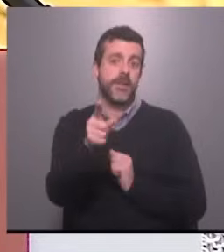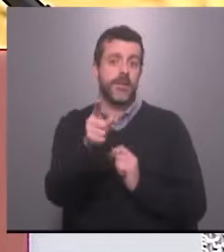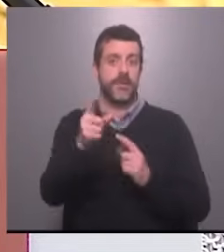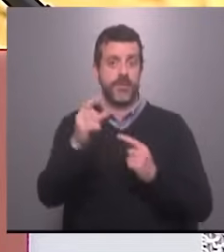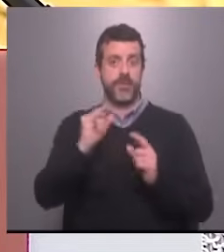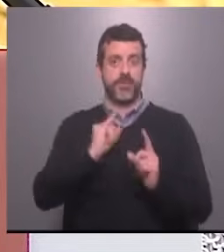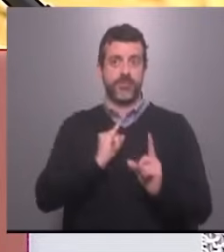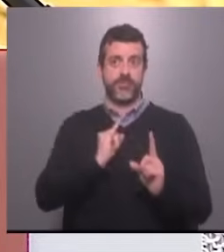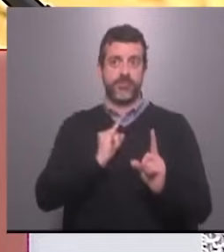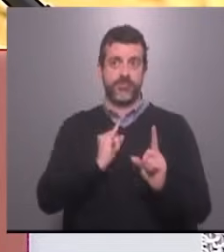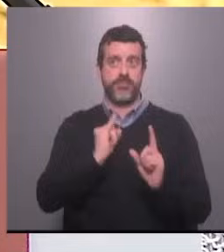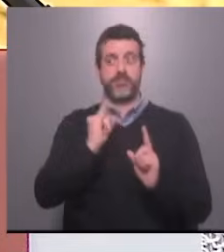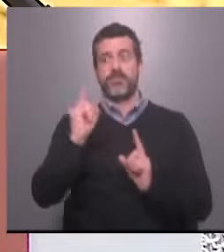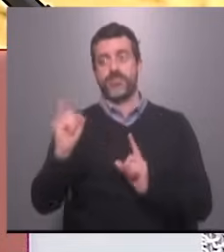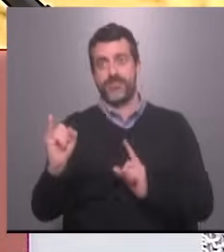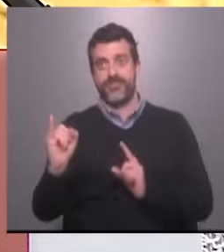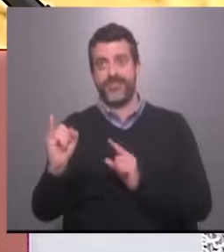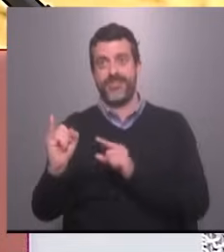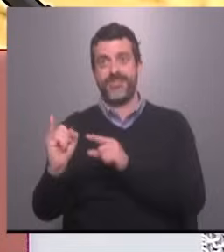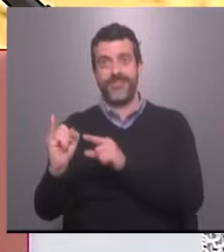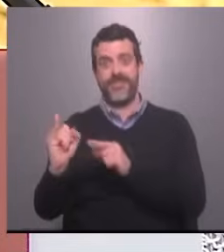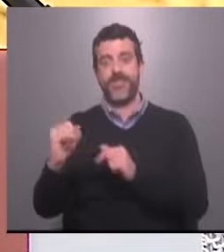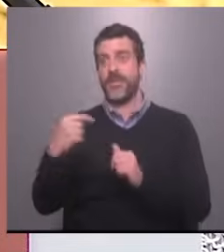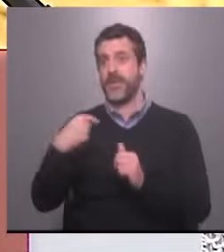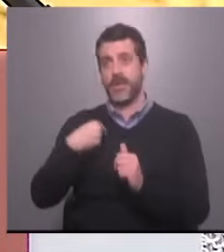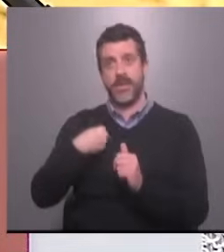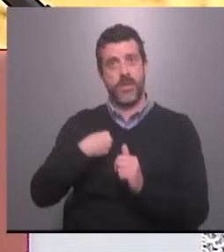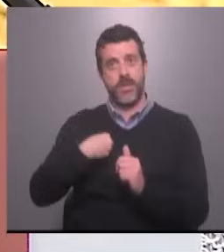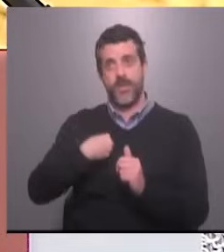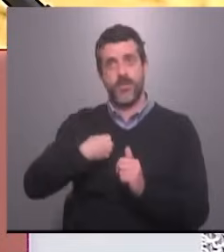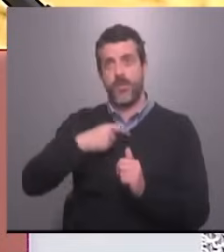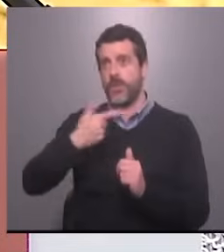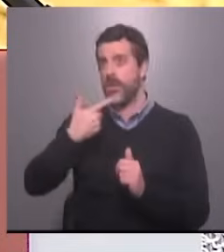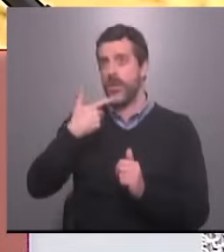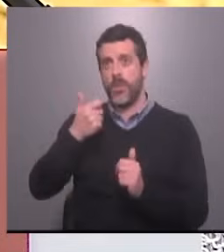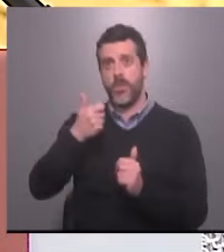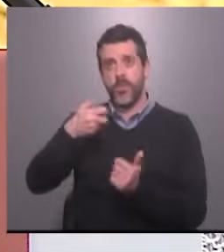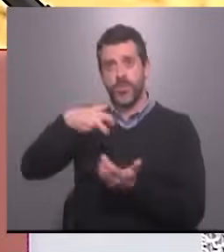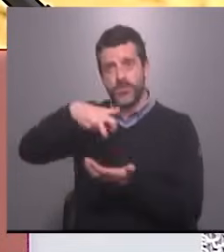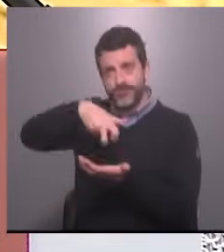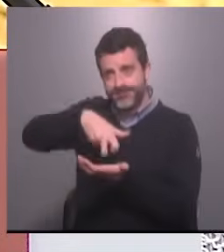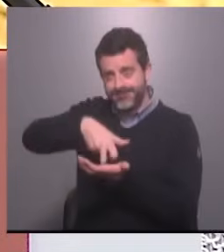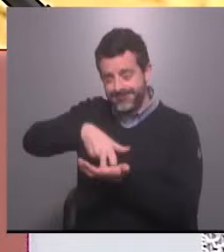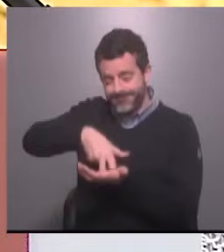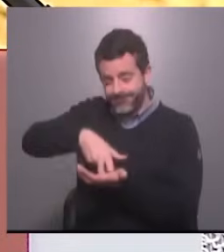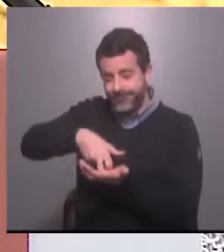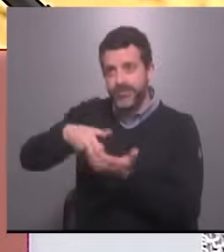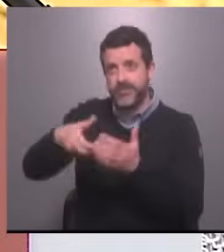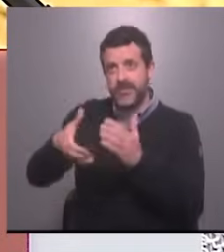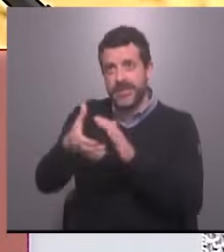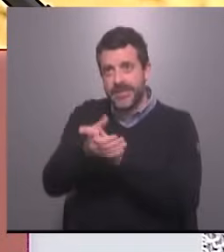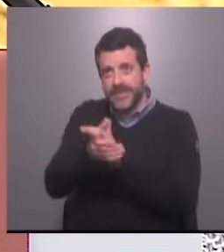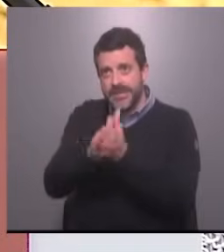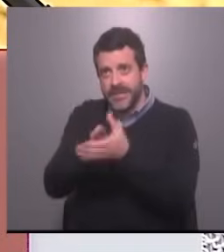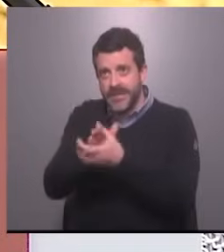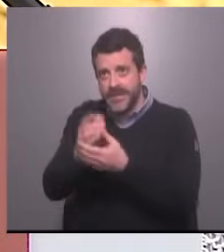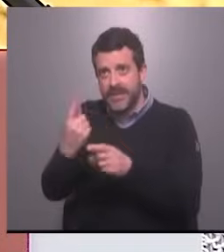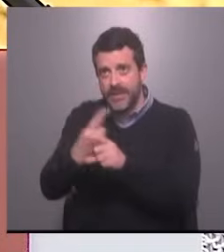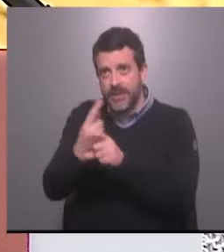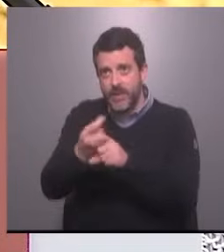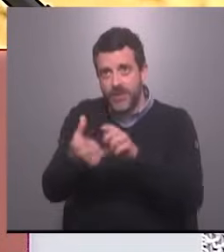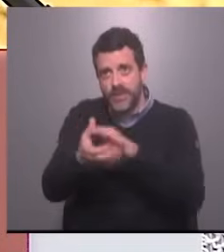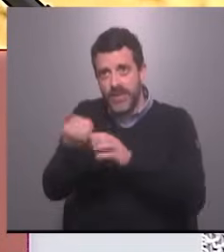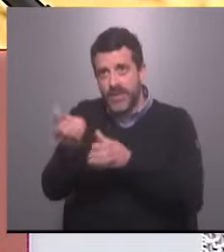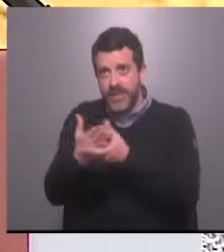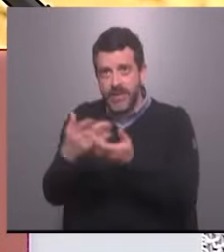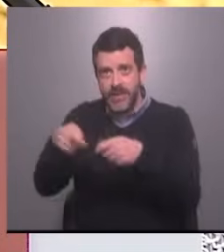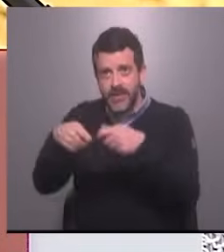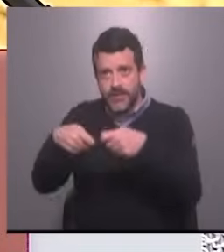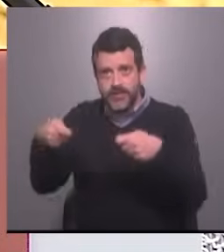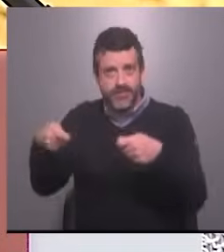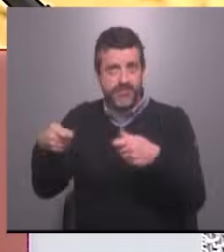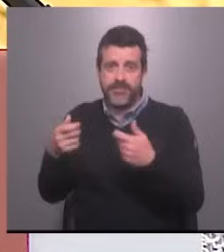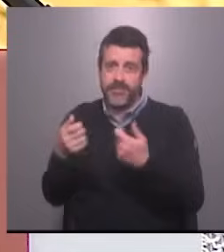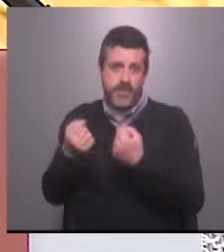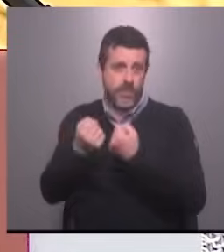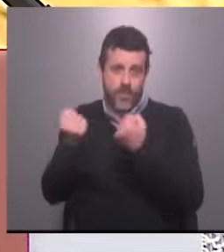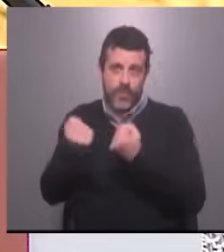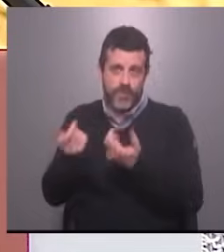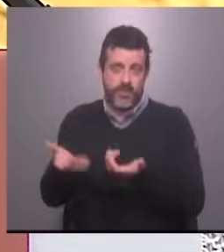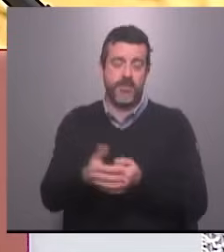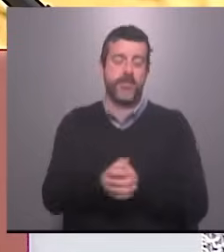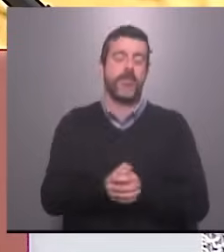conheceis, aquele que vem depois de mim, a quem eu não sou digno de desatar a correia das